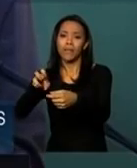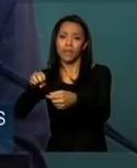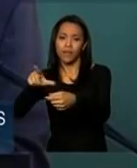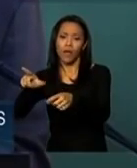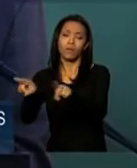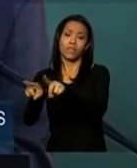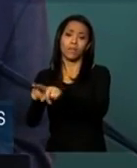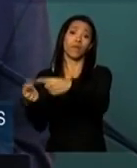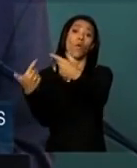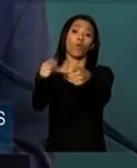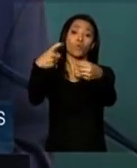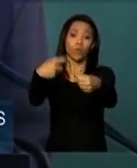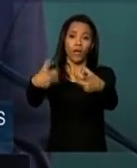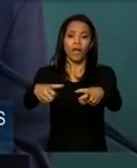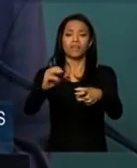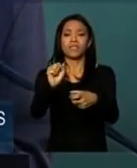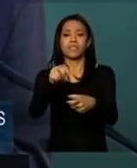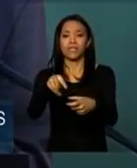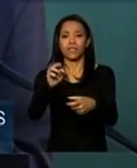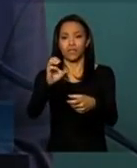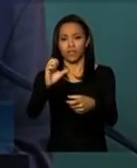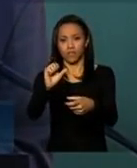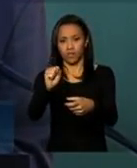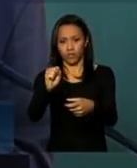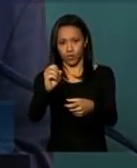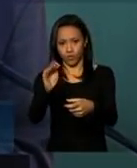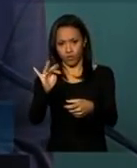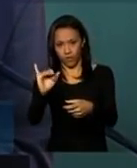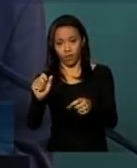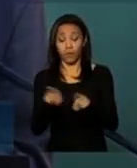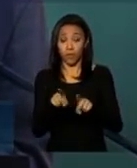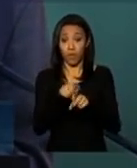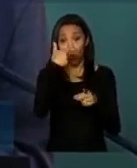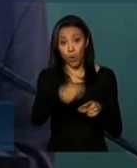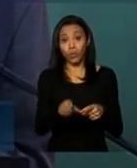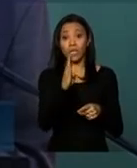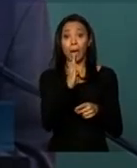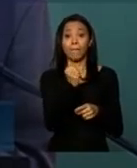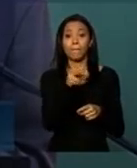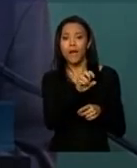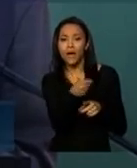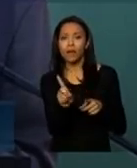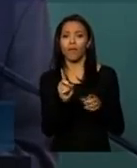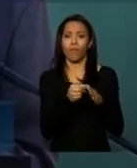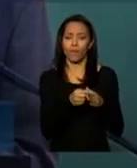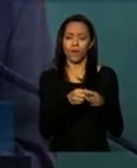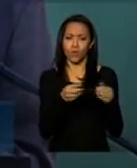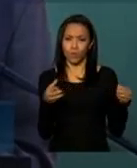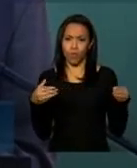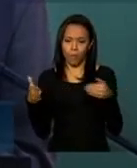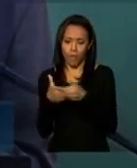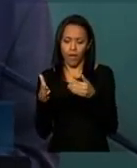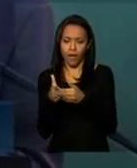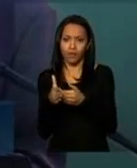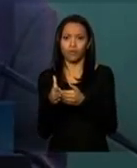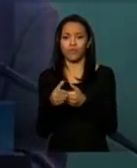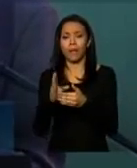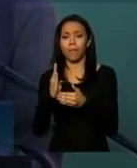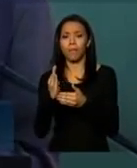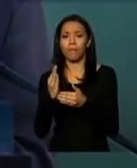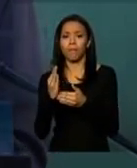Sofia. O viaduto na Avenida Barão de Gurgueia, no cruzamento com a BR-316, para